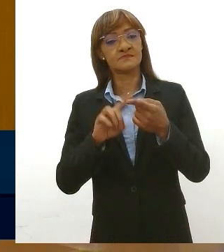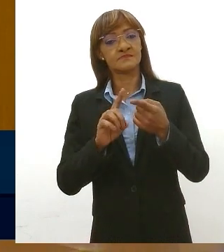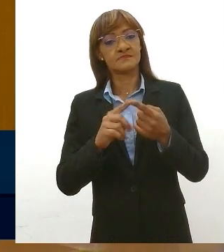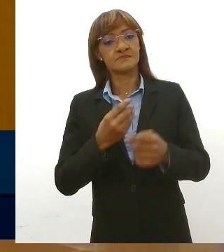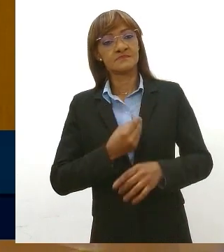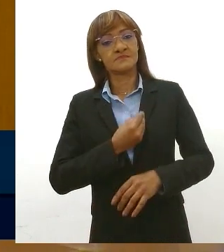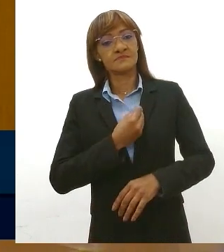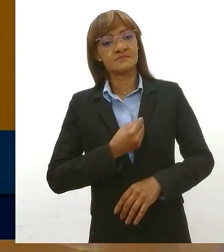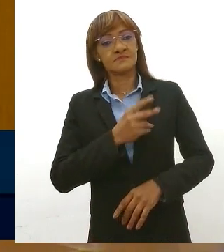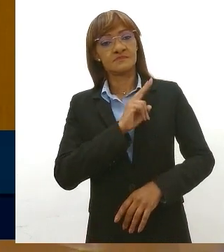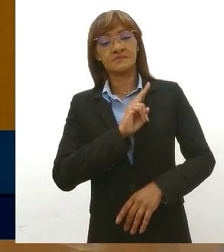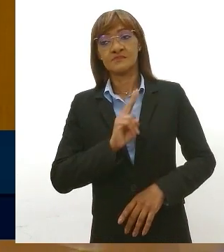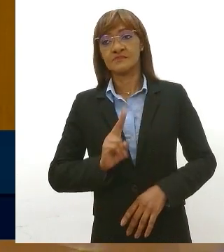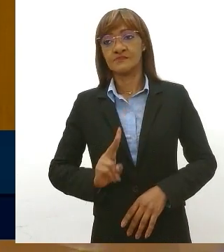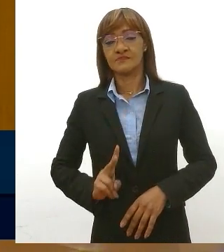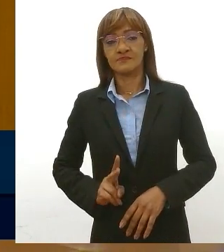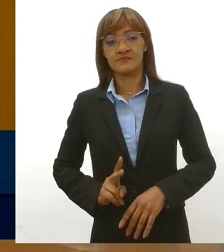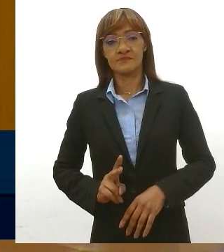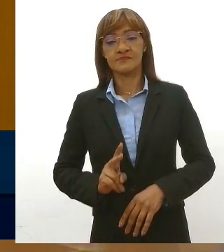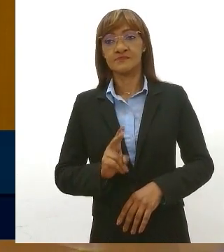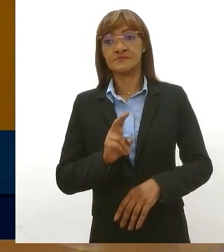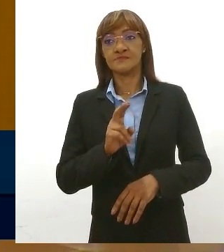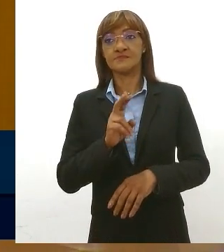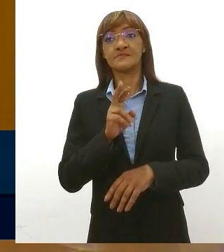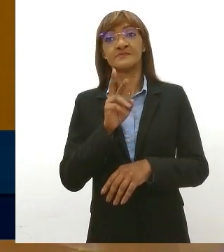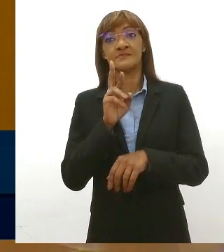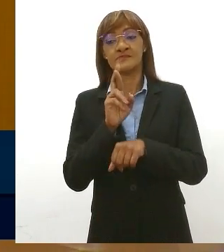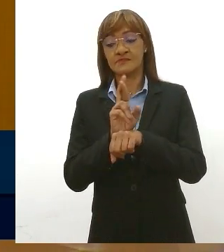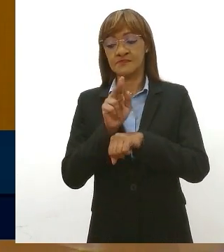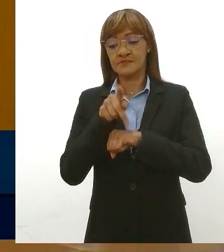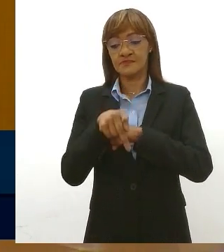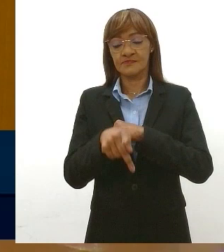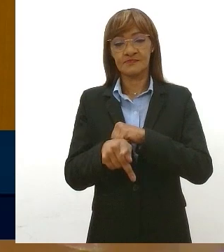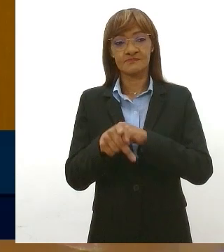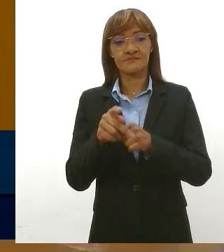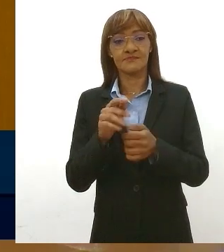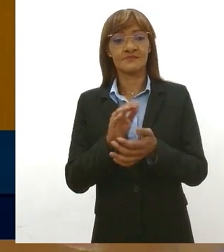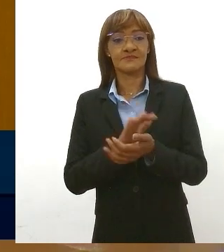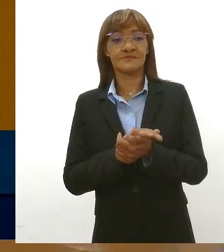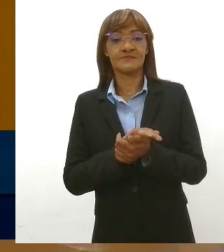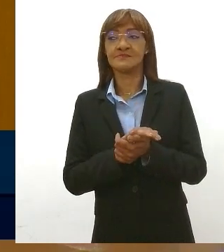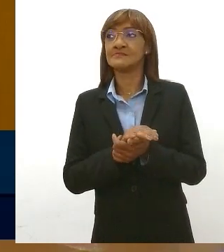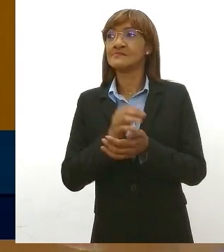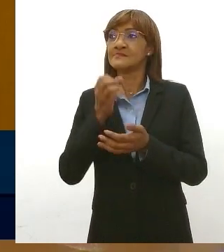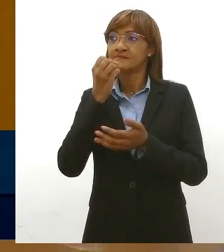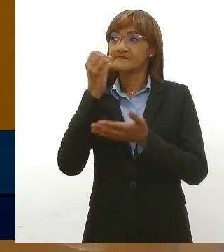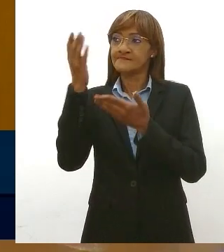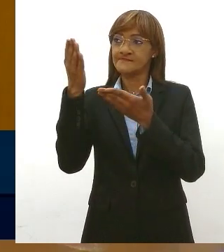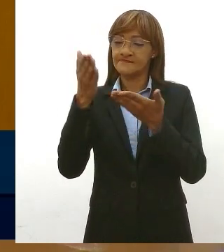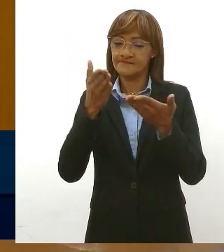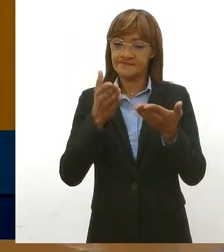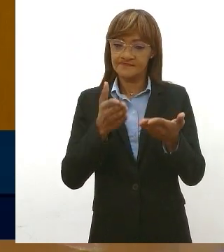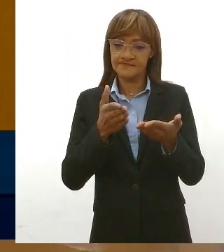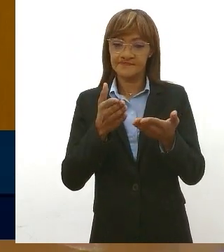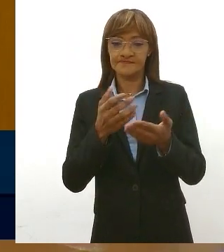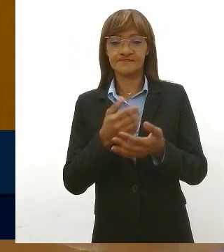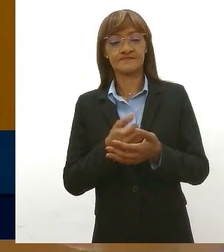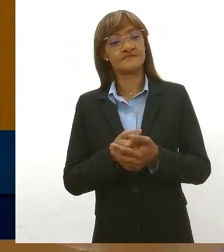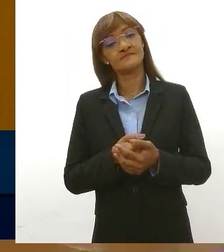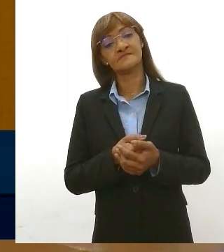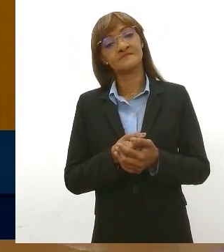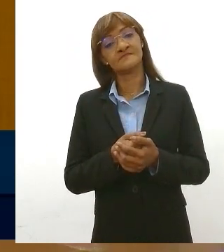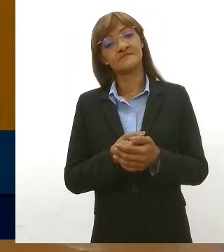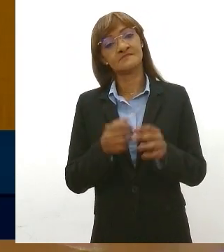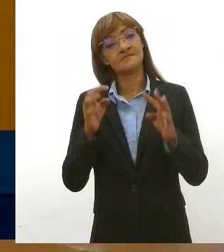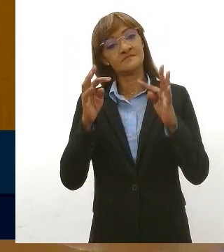Ribeirópolis, Evandro Pina, também aqui nas galerias. Seja bem-vindo, vereador. E todos aqueles que nos acompanham através da TV Alese, da